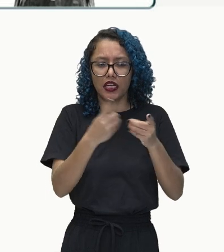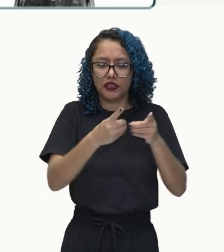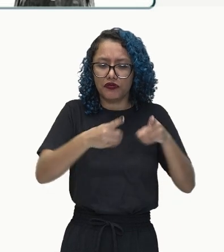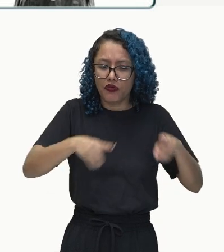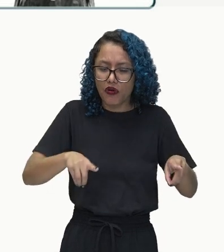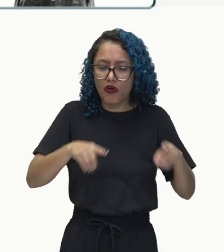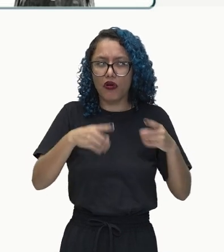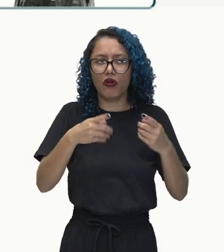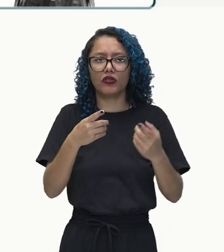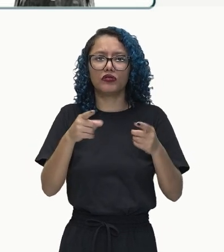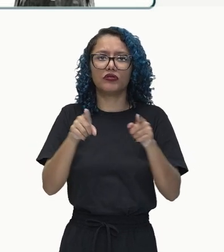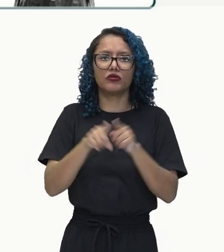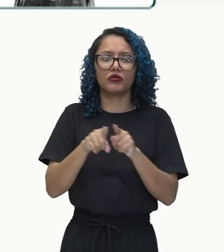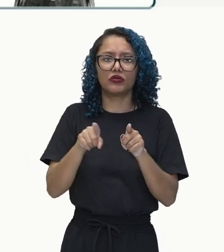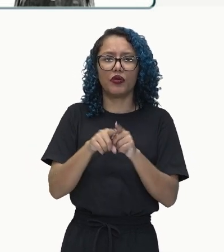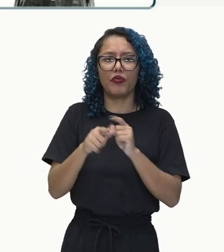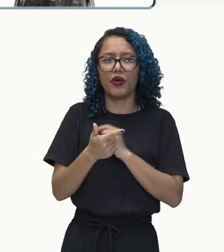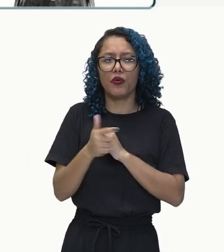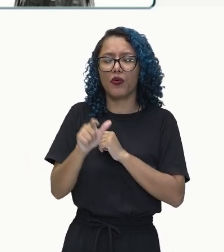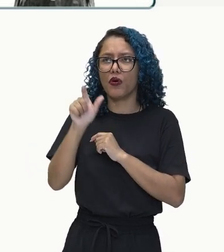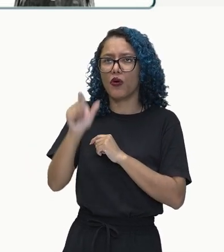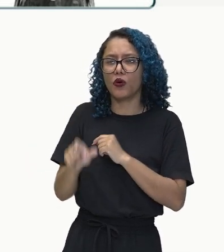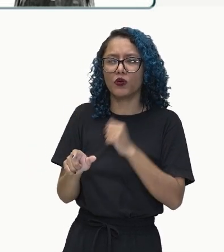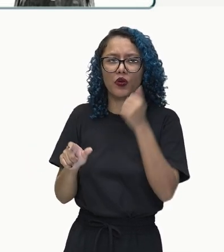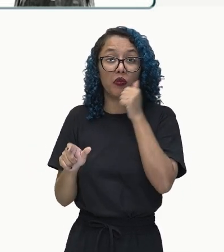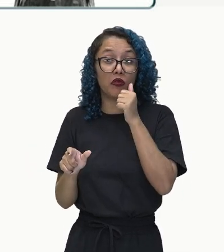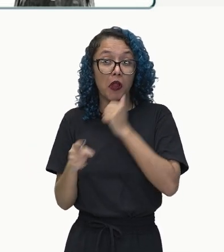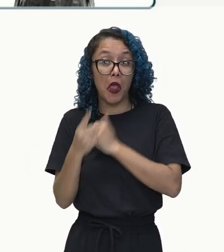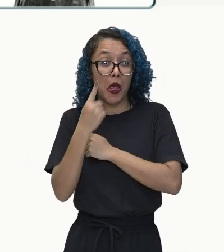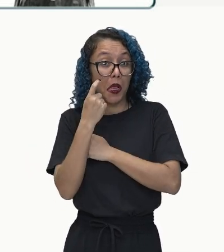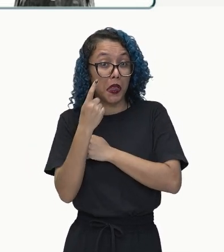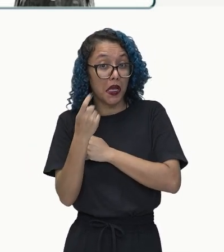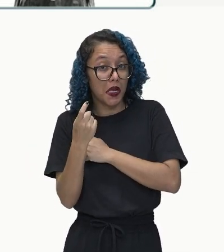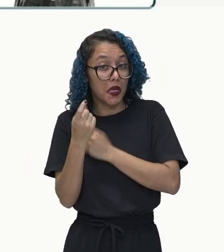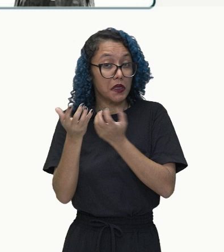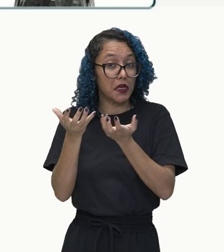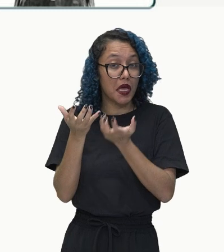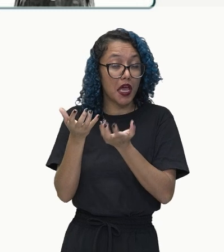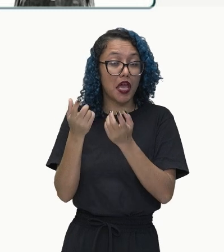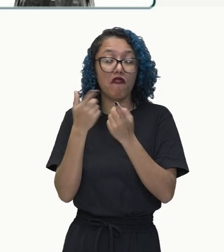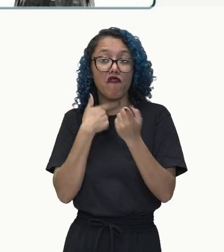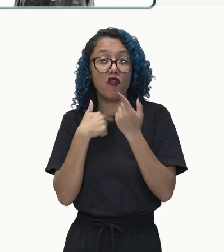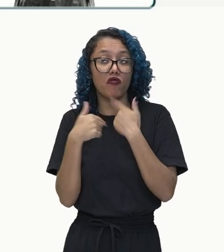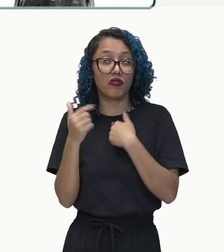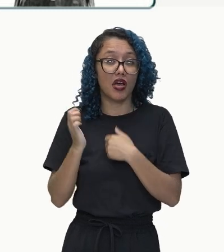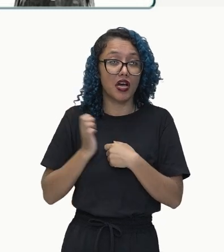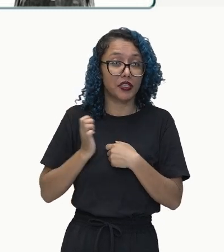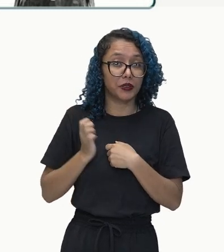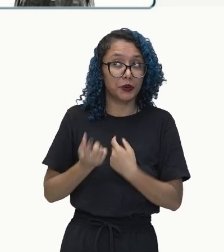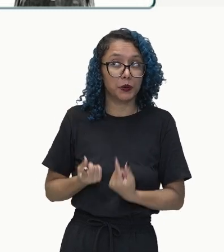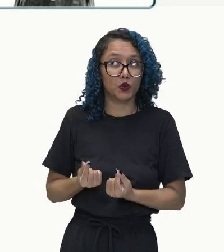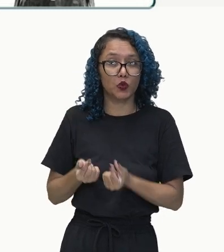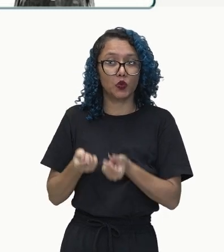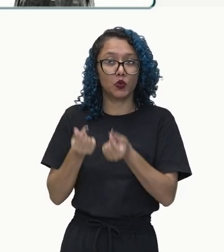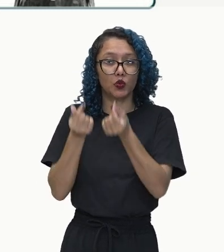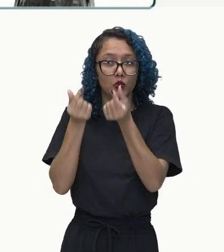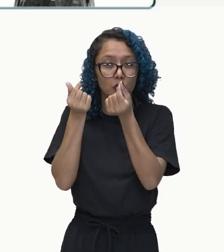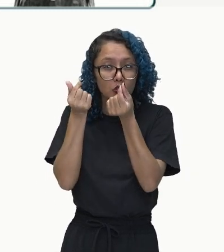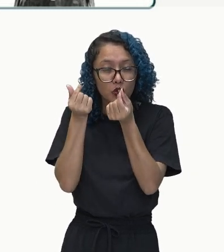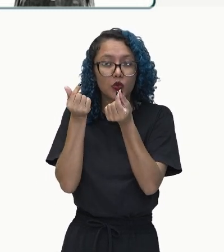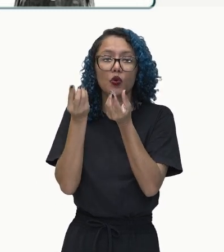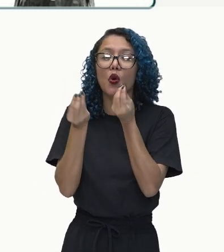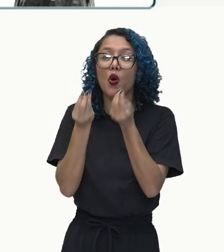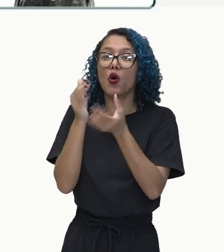pré-nupciais, de outro, uma morena disposta a enriquecer depois de 2 ou 3 casamentos com milionários otários